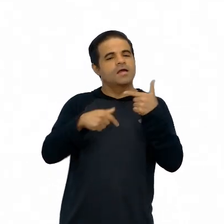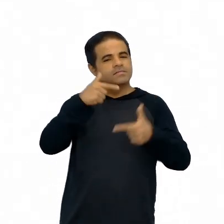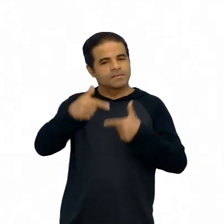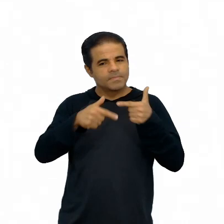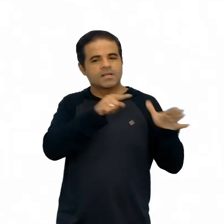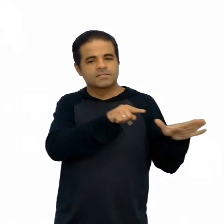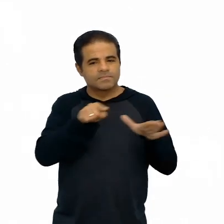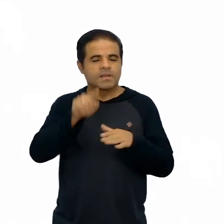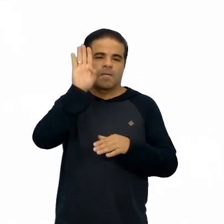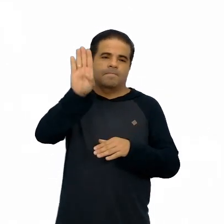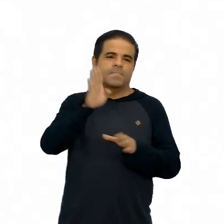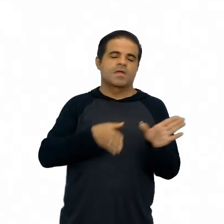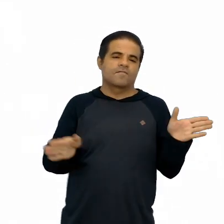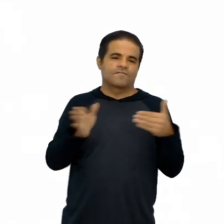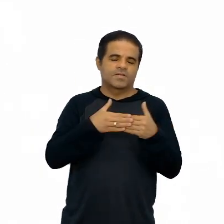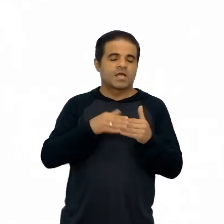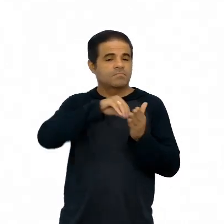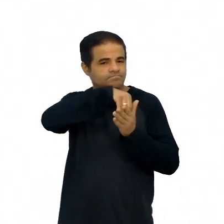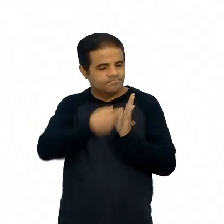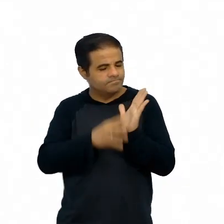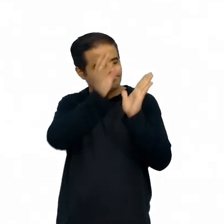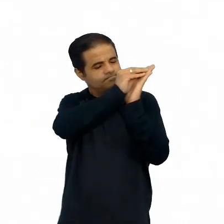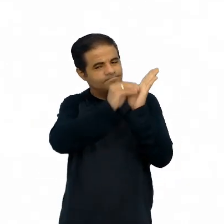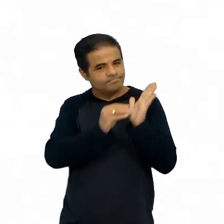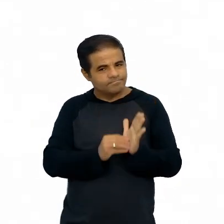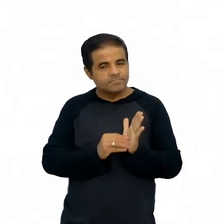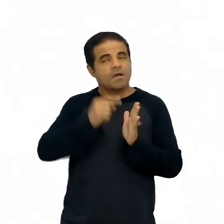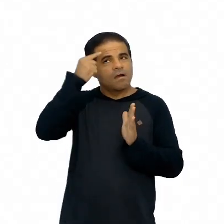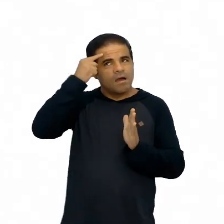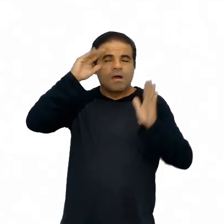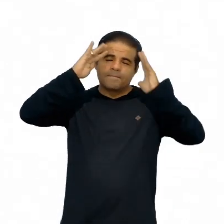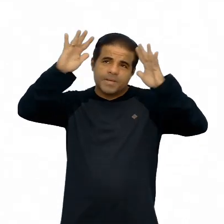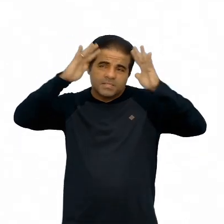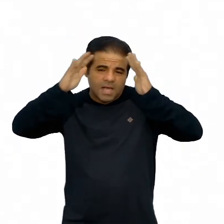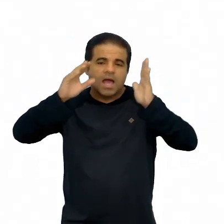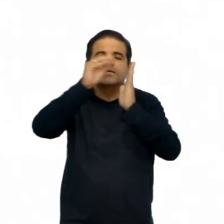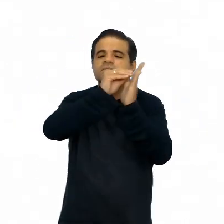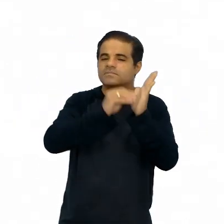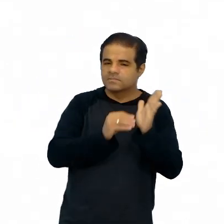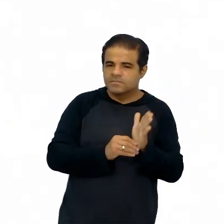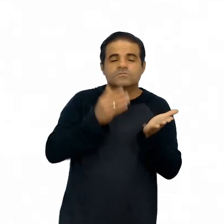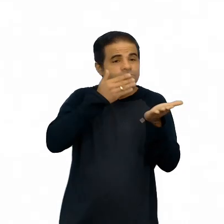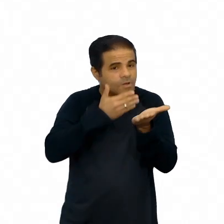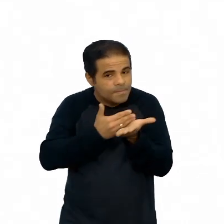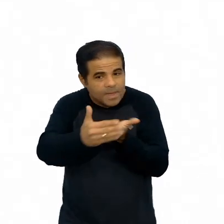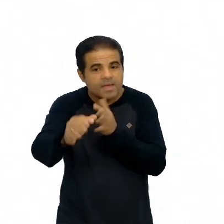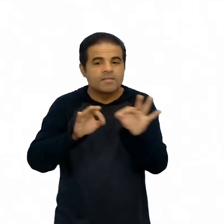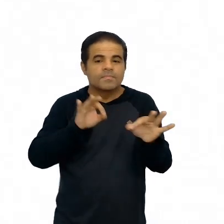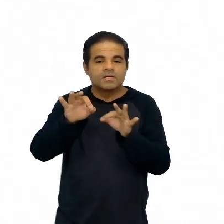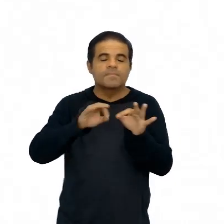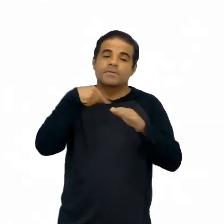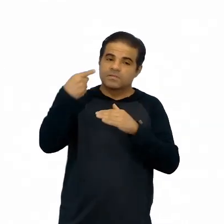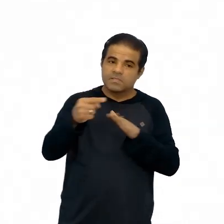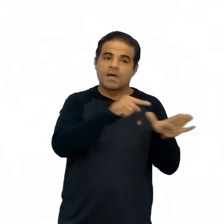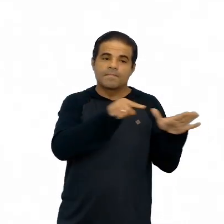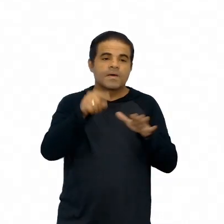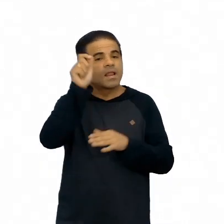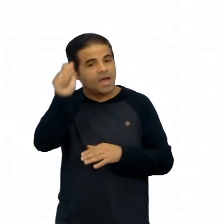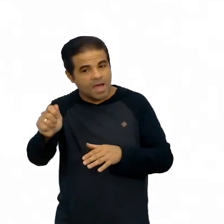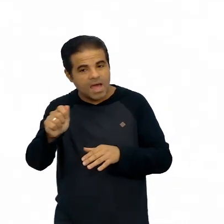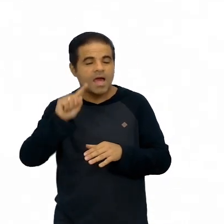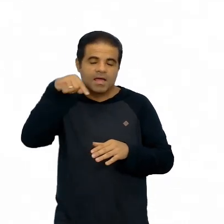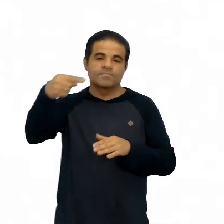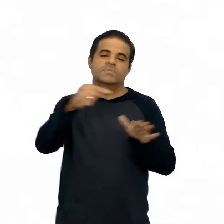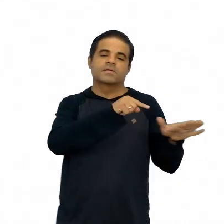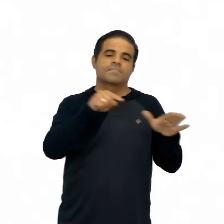semana B para a gente fechar esse conteúdo. Então, quando a gente for pensar na formação, a gente começa o planejamento na semana A e vamos terminar ele